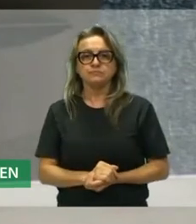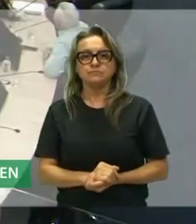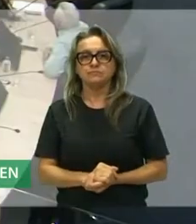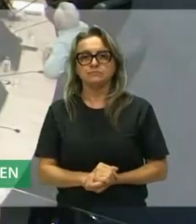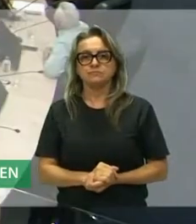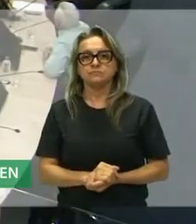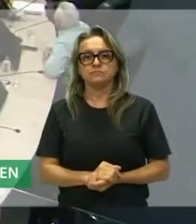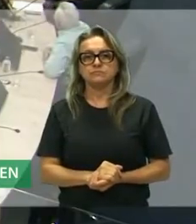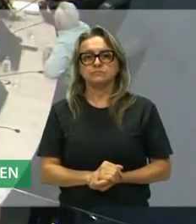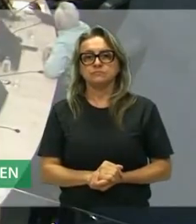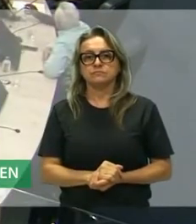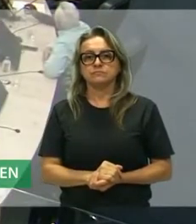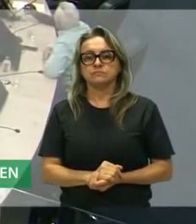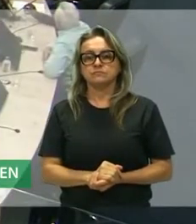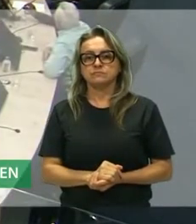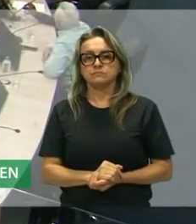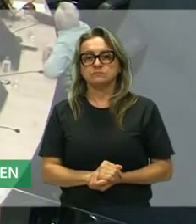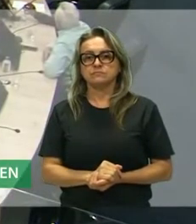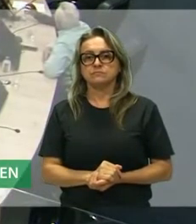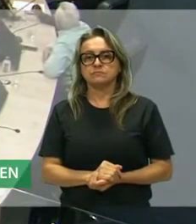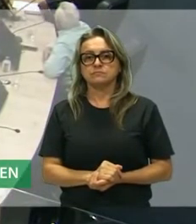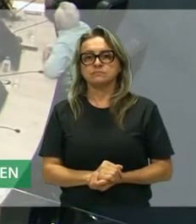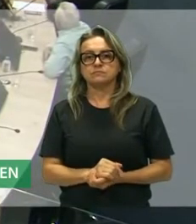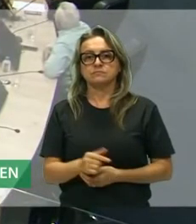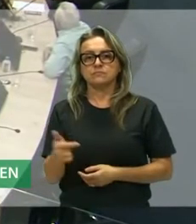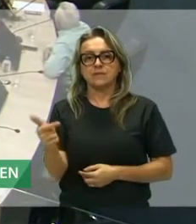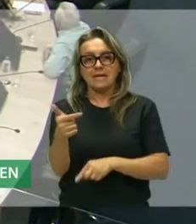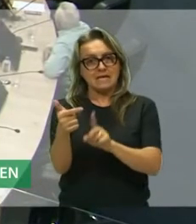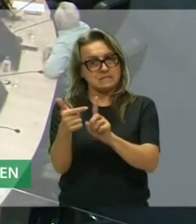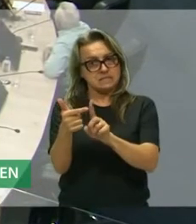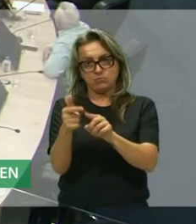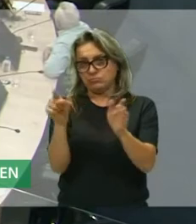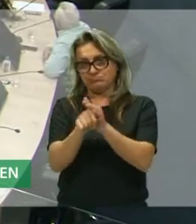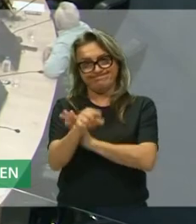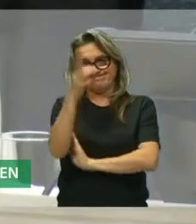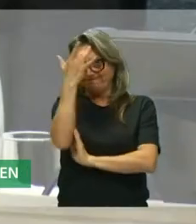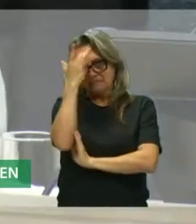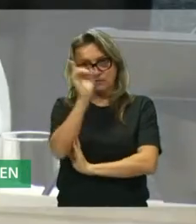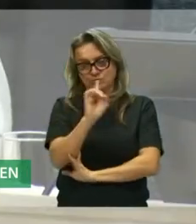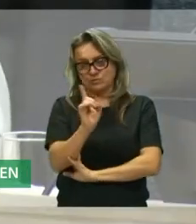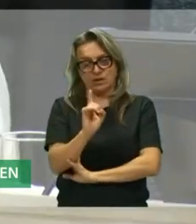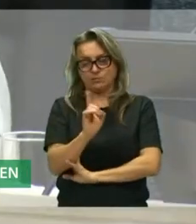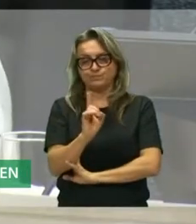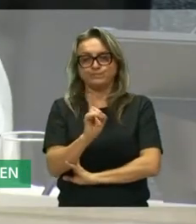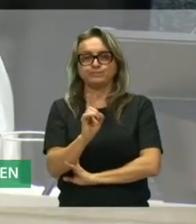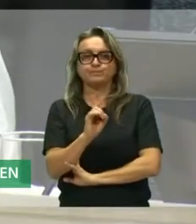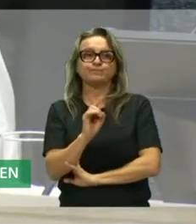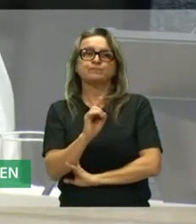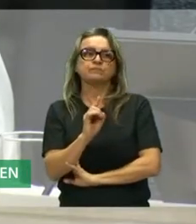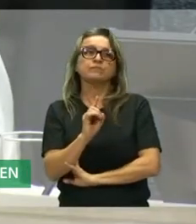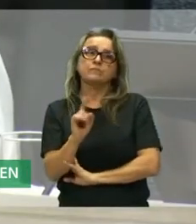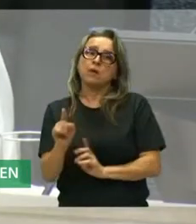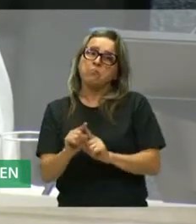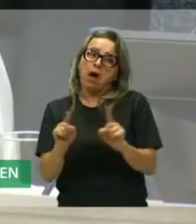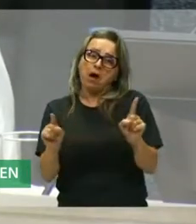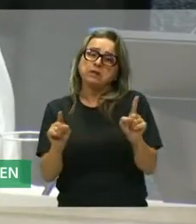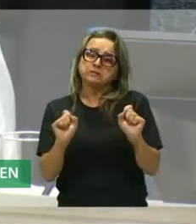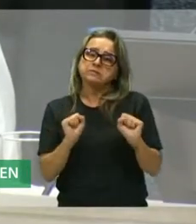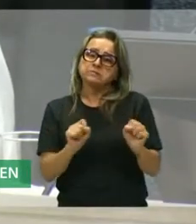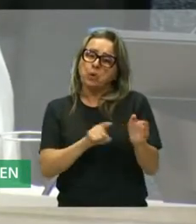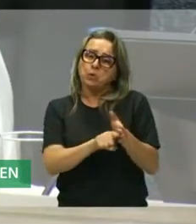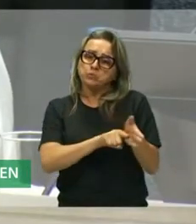Vou começar de trás para frente. A segunda pergunta, eu não tenho esses números aqui, não trouxe, mas nós podemos sim levantar, é